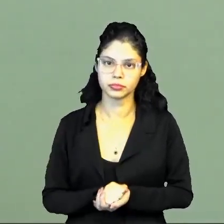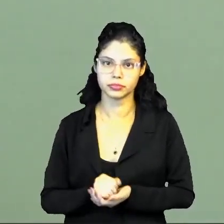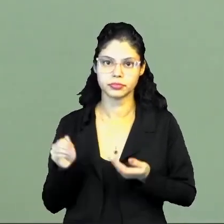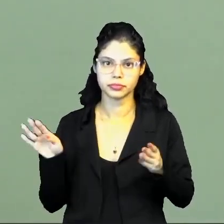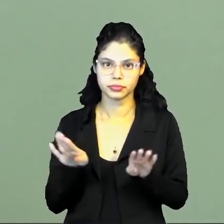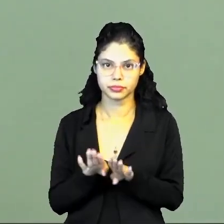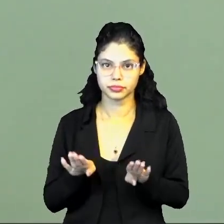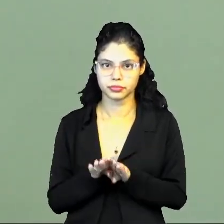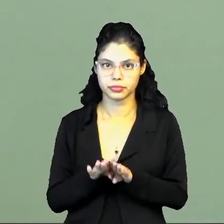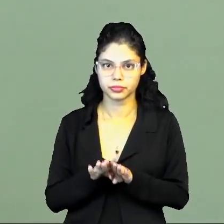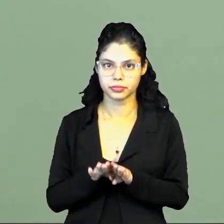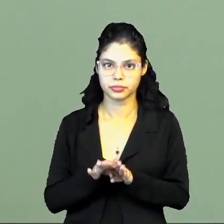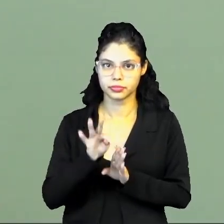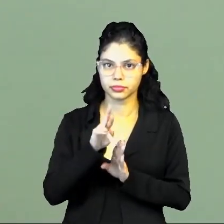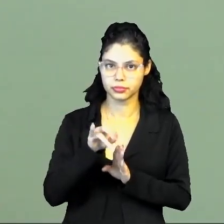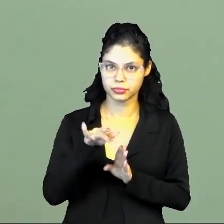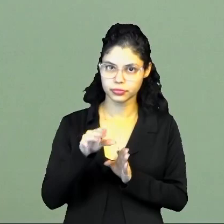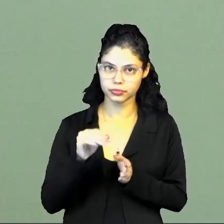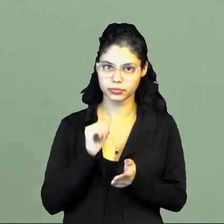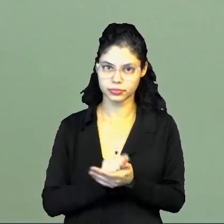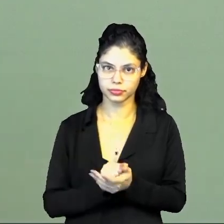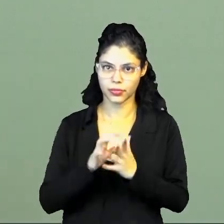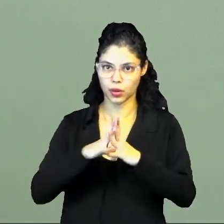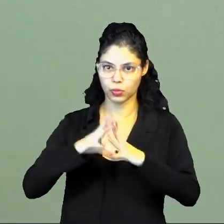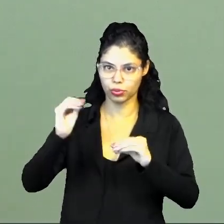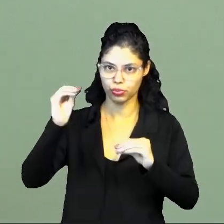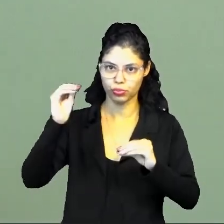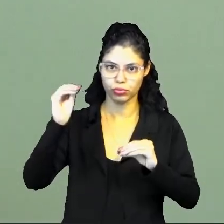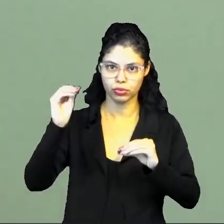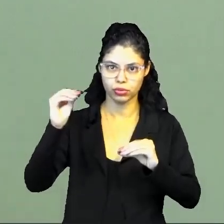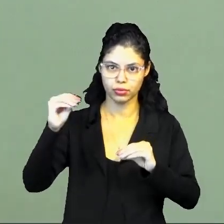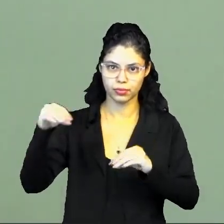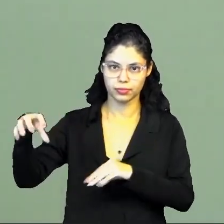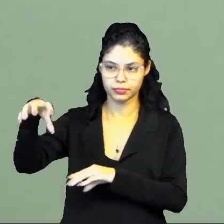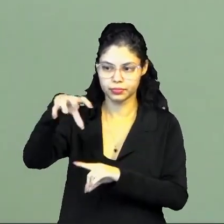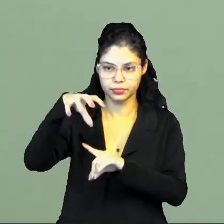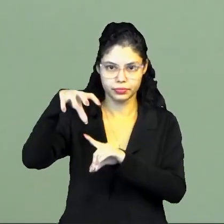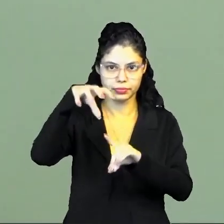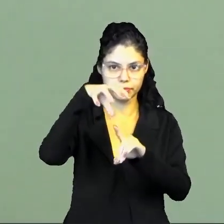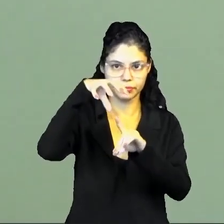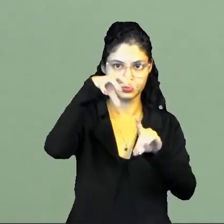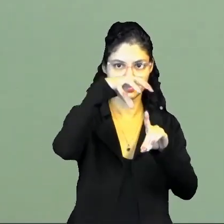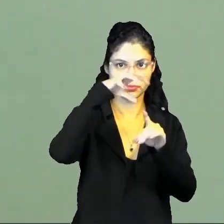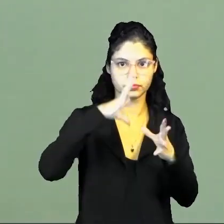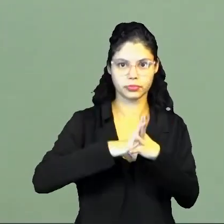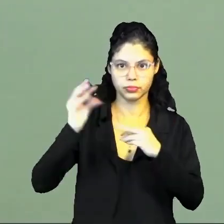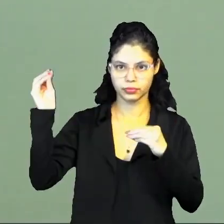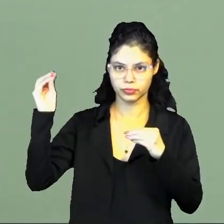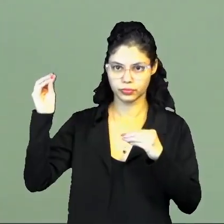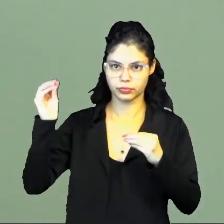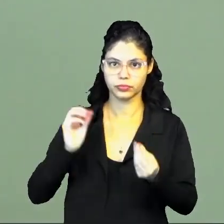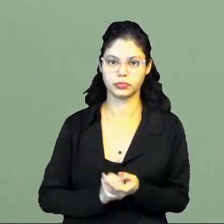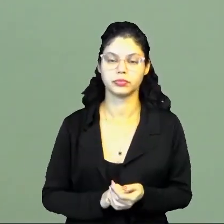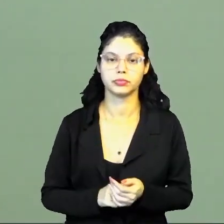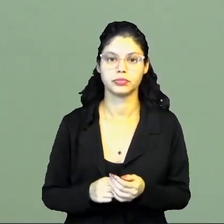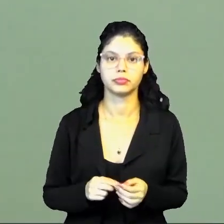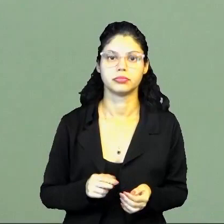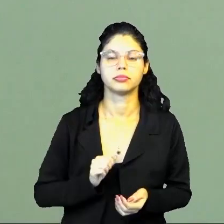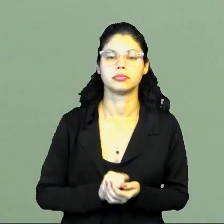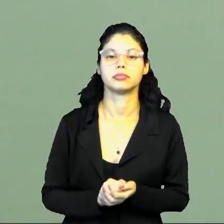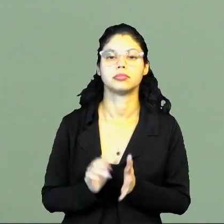relatos, testemunha. E é fulano de tal que foi abduzido por uma nave extraterrestre, e sofreu uma